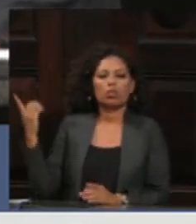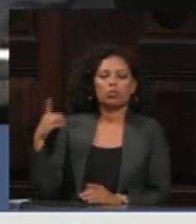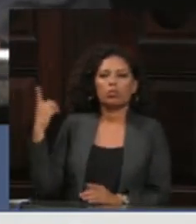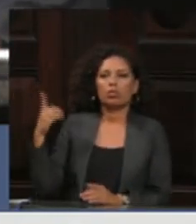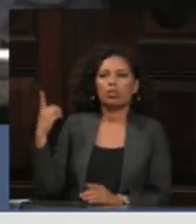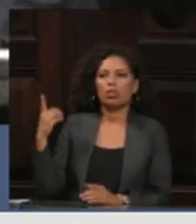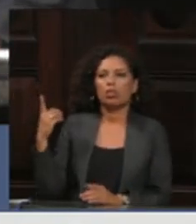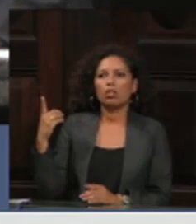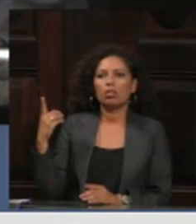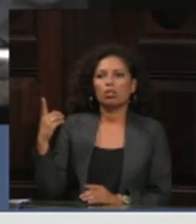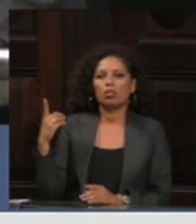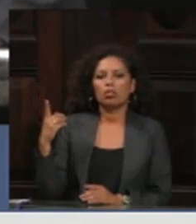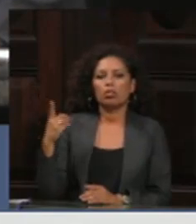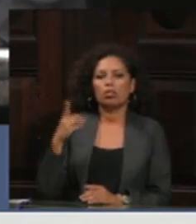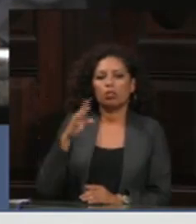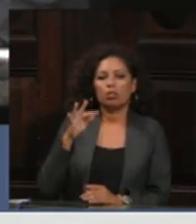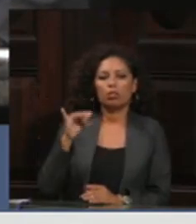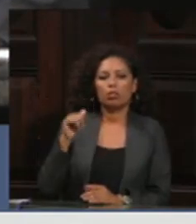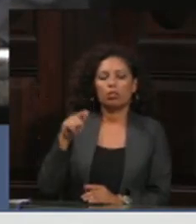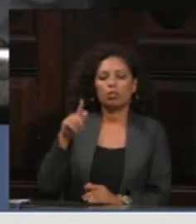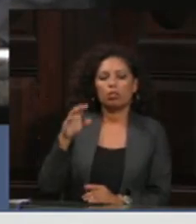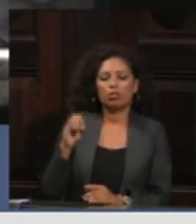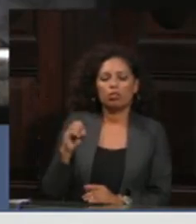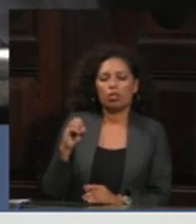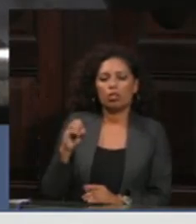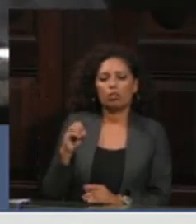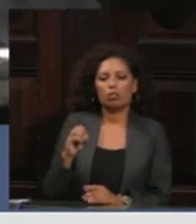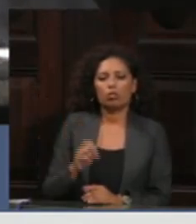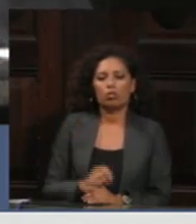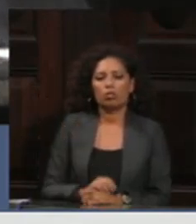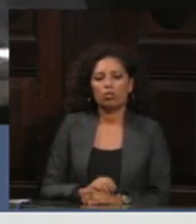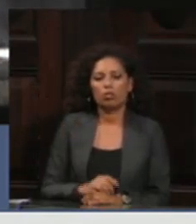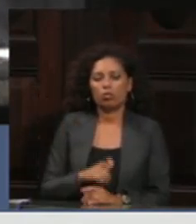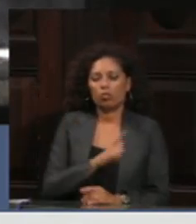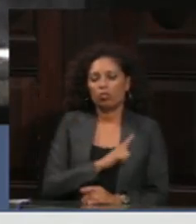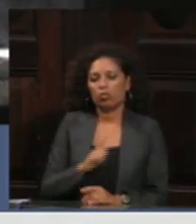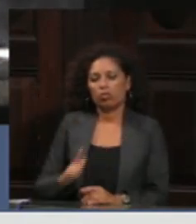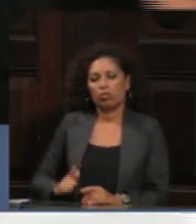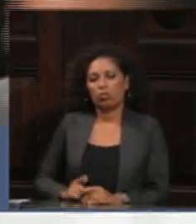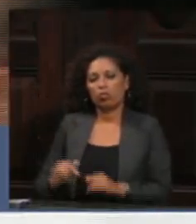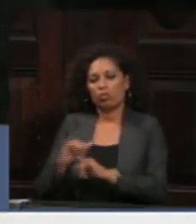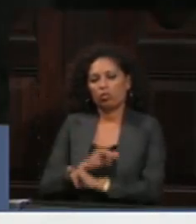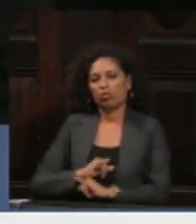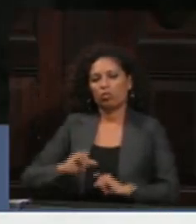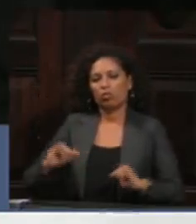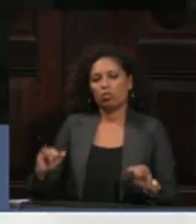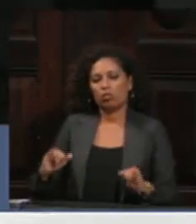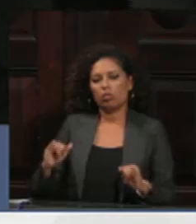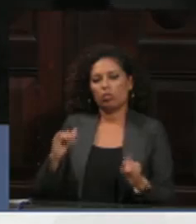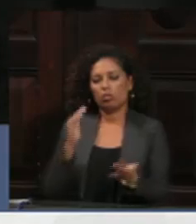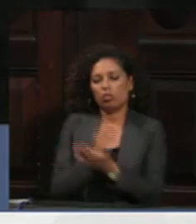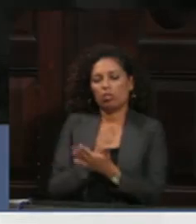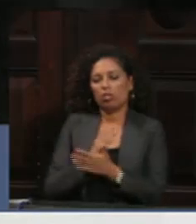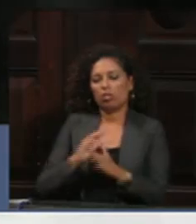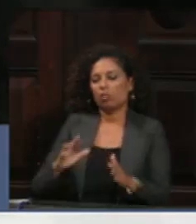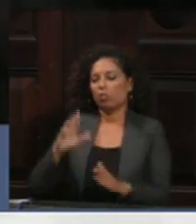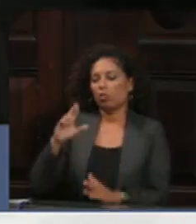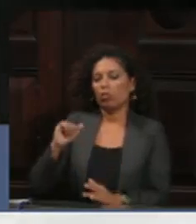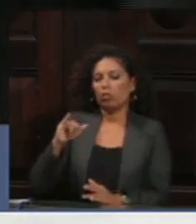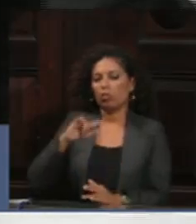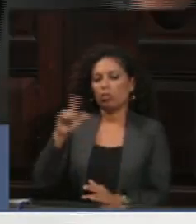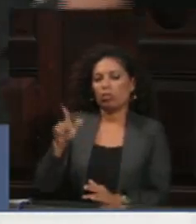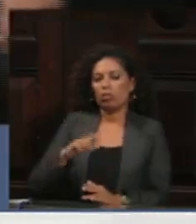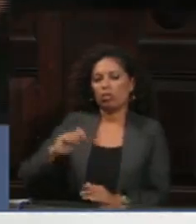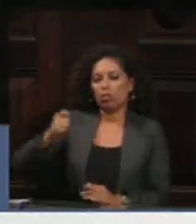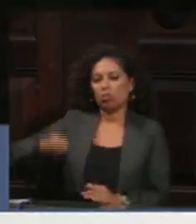Deputado Tiago Pampolha. Presidente, quando o governador anunciou o fim do RAS compulsório, eu fui um dos